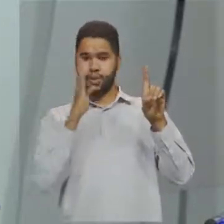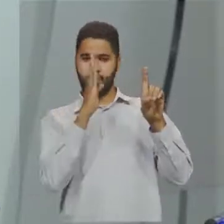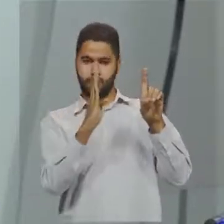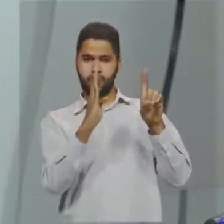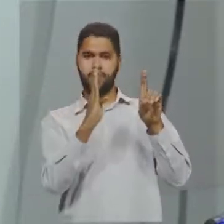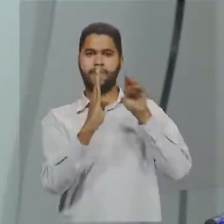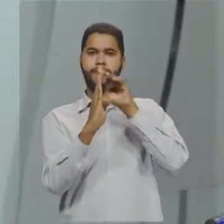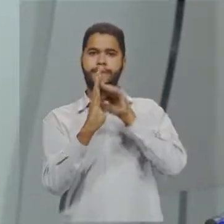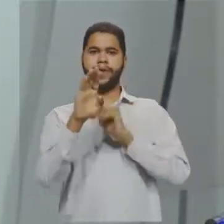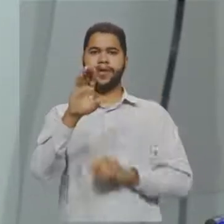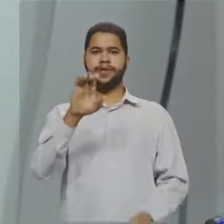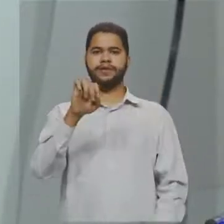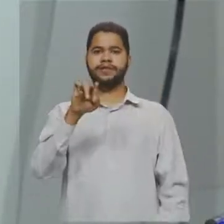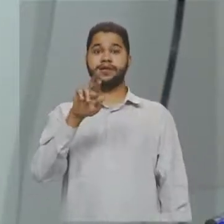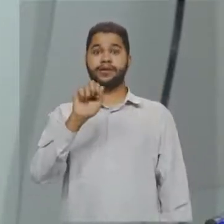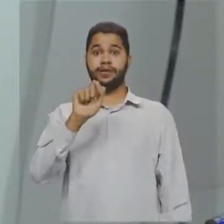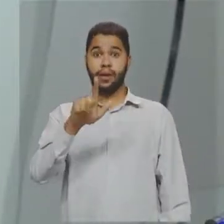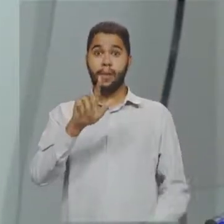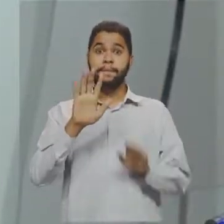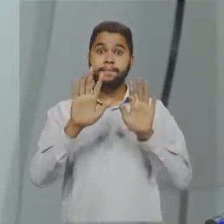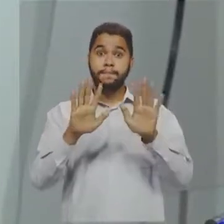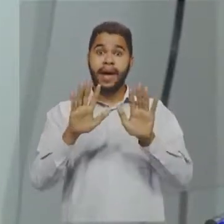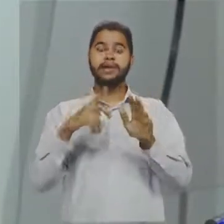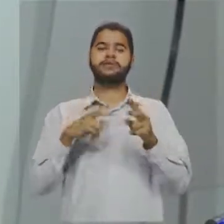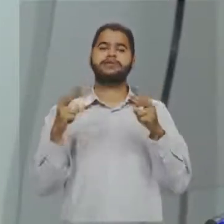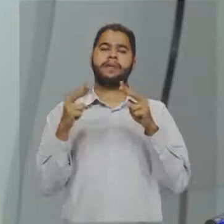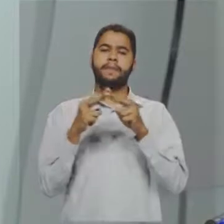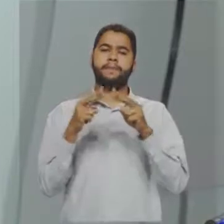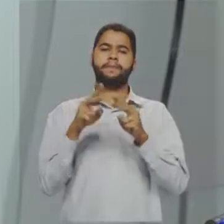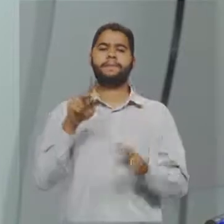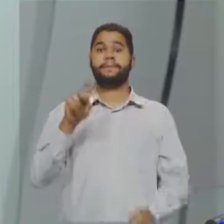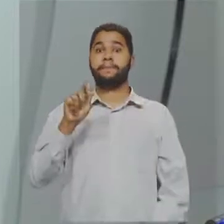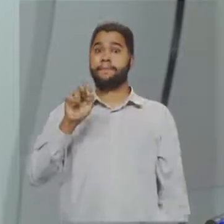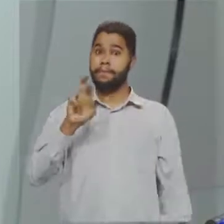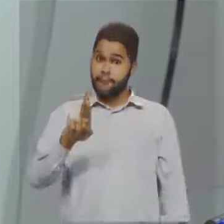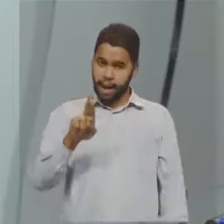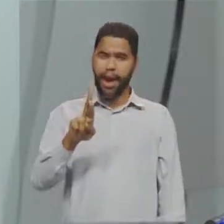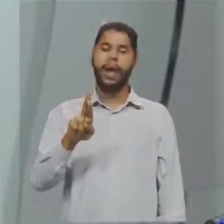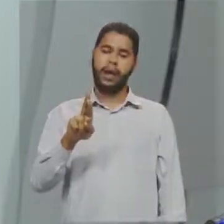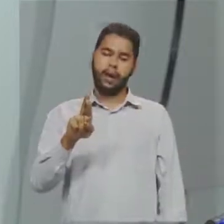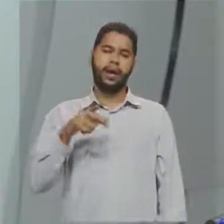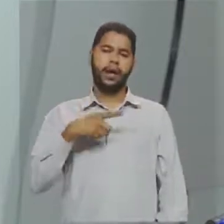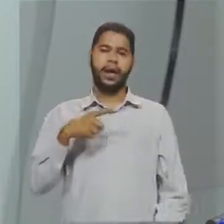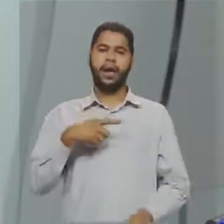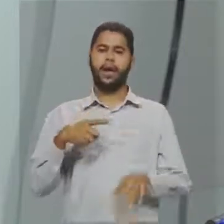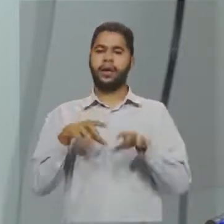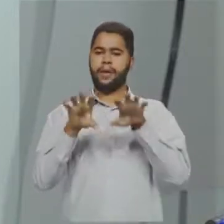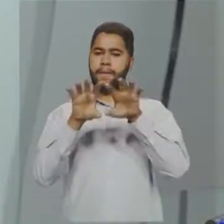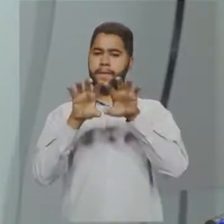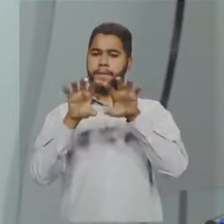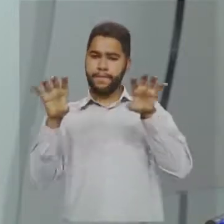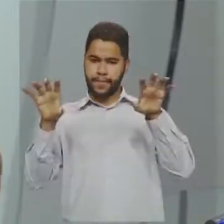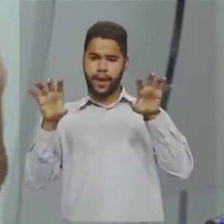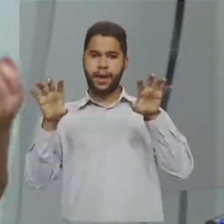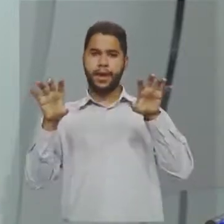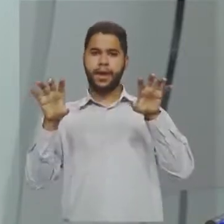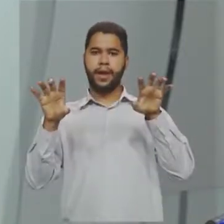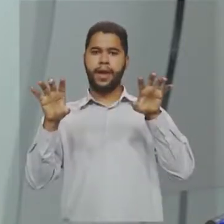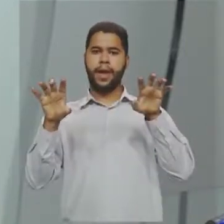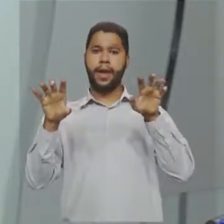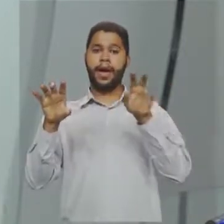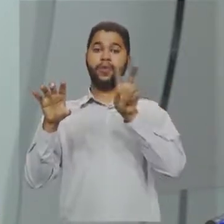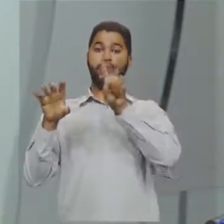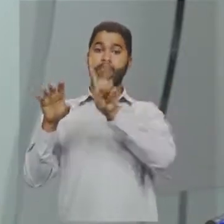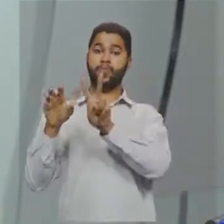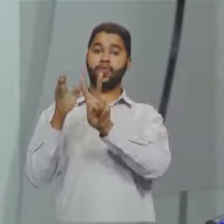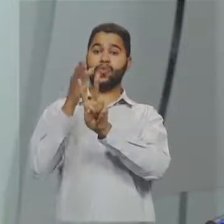a quantidade for par, aí dividindo em dois subconjuntos, nós vamos ter um subconjunto para um lado, outro para o outro, mas não